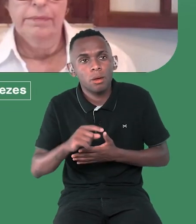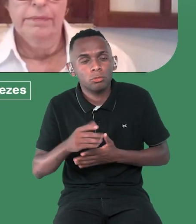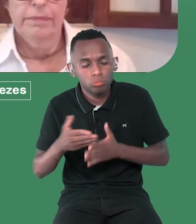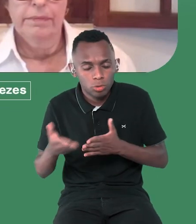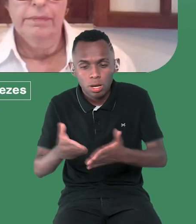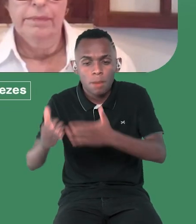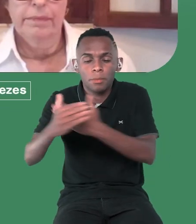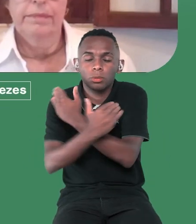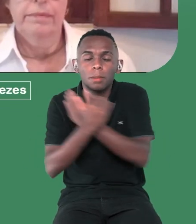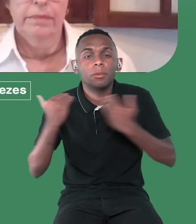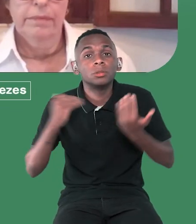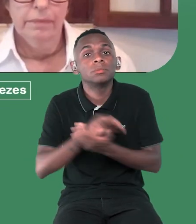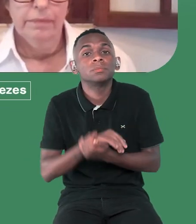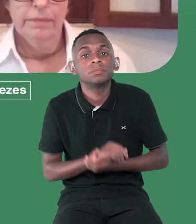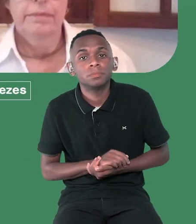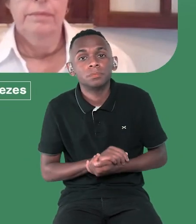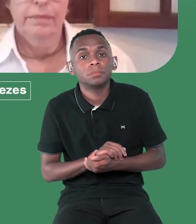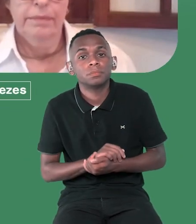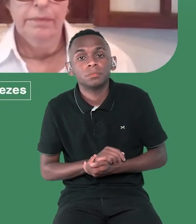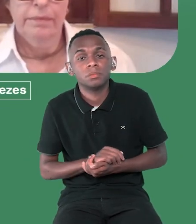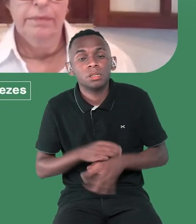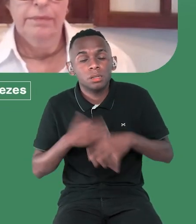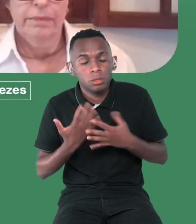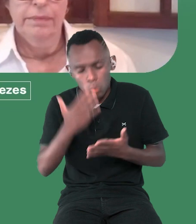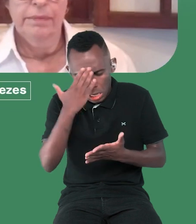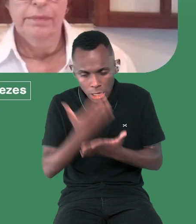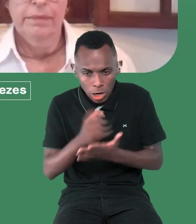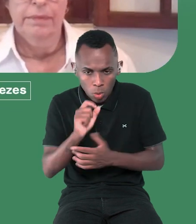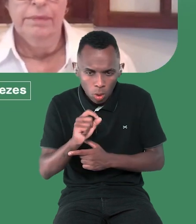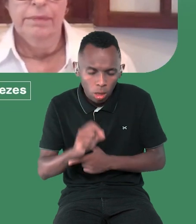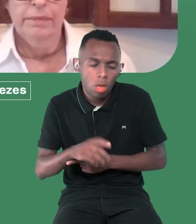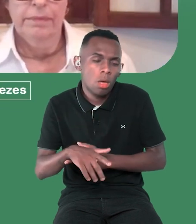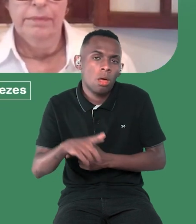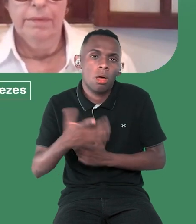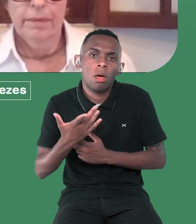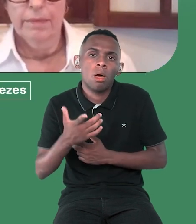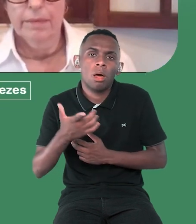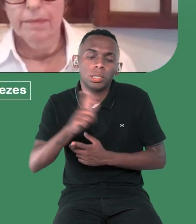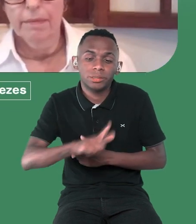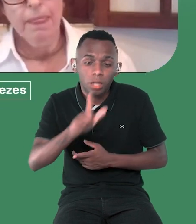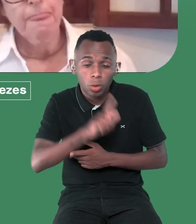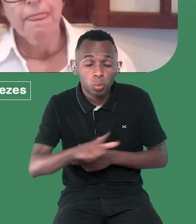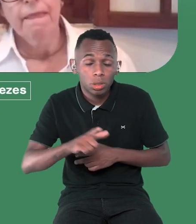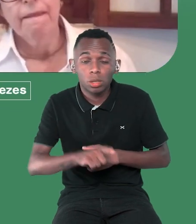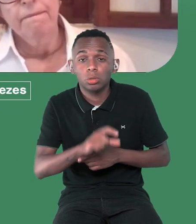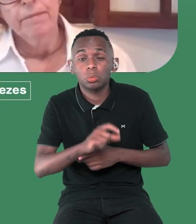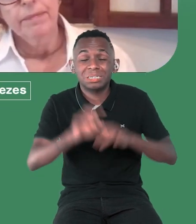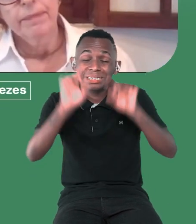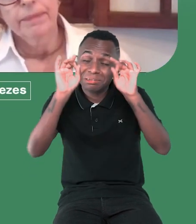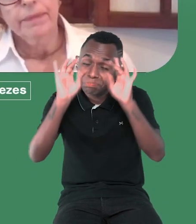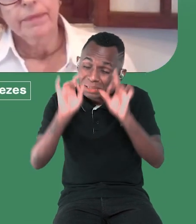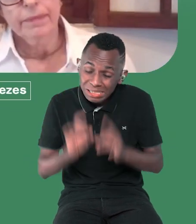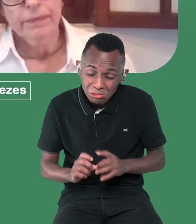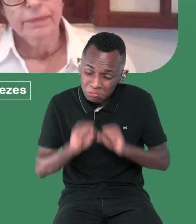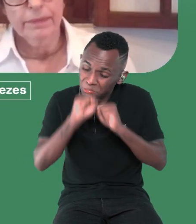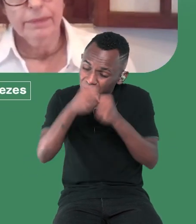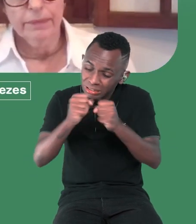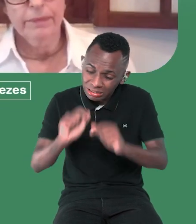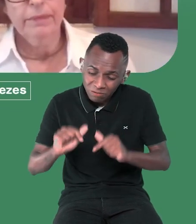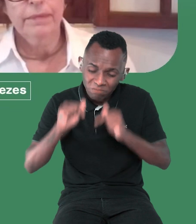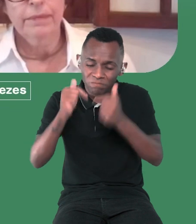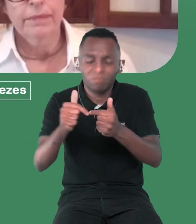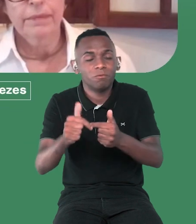Gogh não era um pintor louco, é um pintor que enlouqueceu, né? Eu chamo, né, a minha